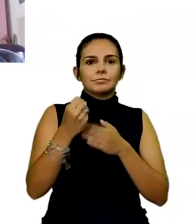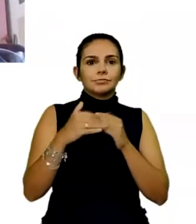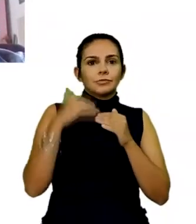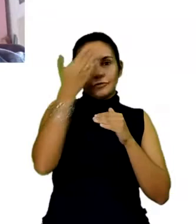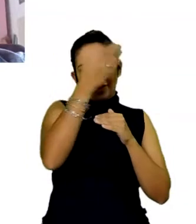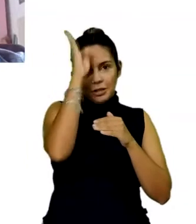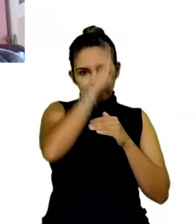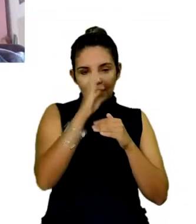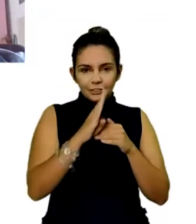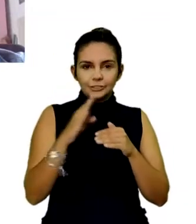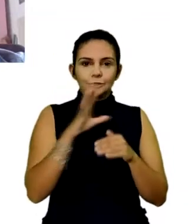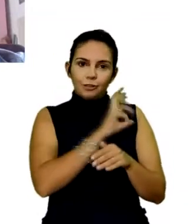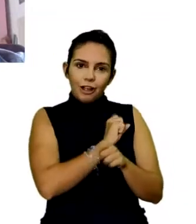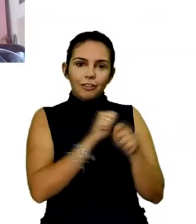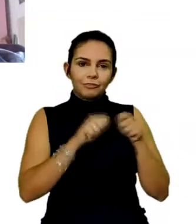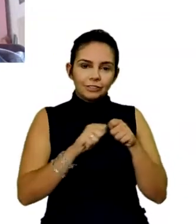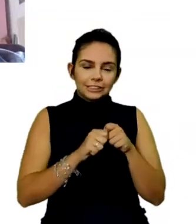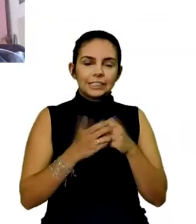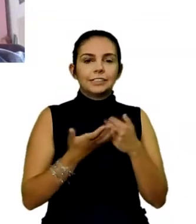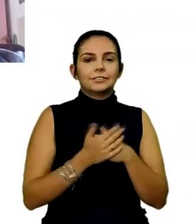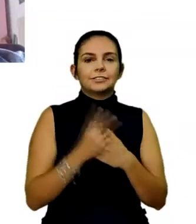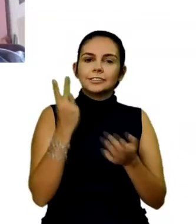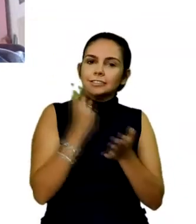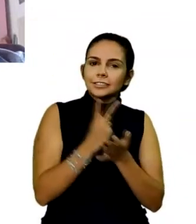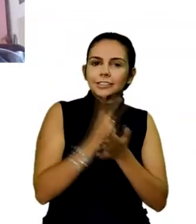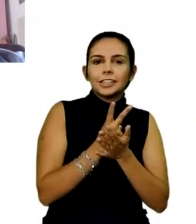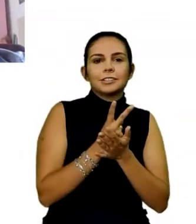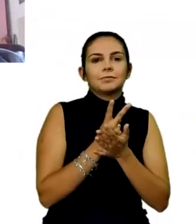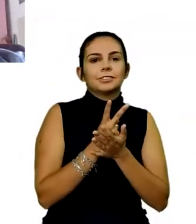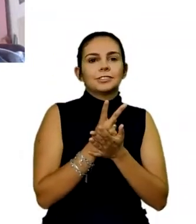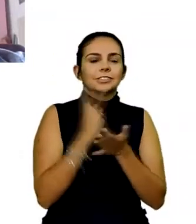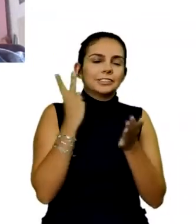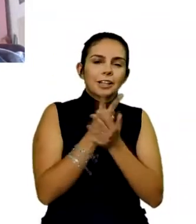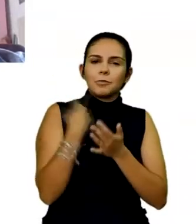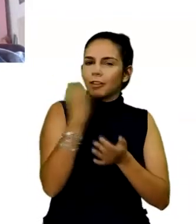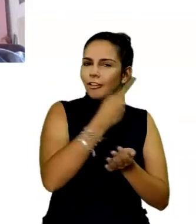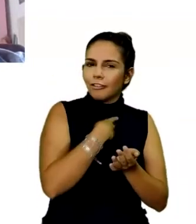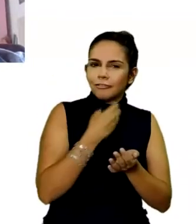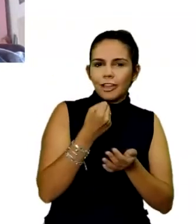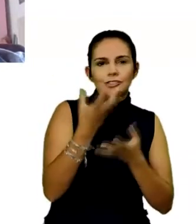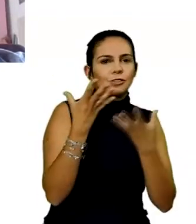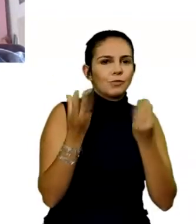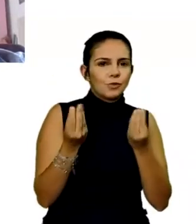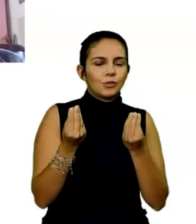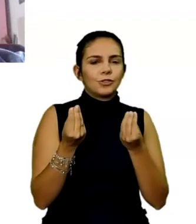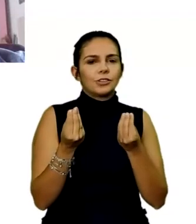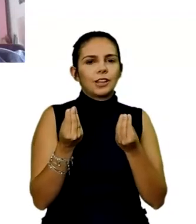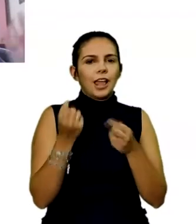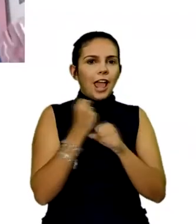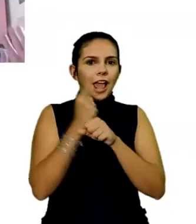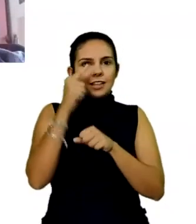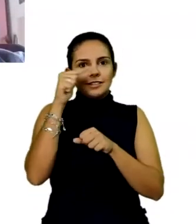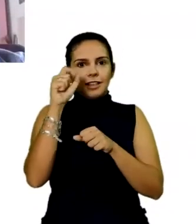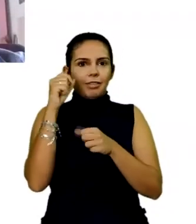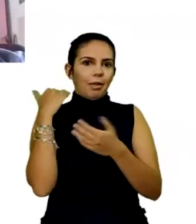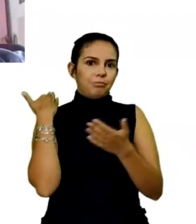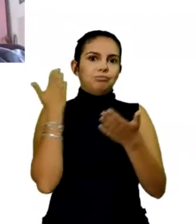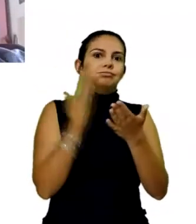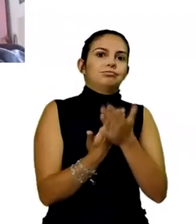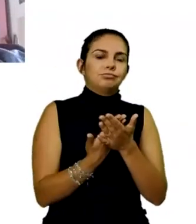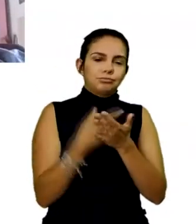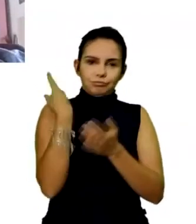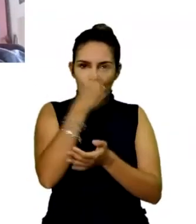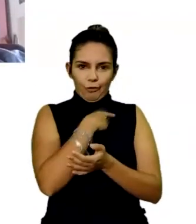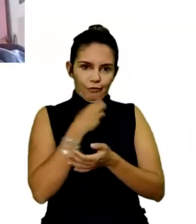viagens internacionais que a gente sempre gostou de fazer, né? Nós sempre viajamos muito. Desde os anos 70 que